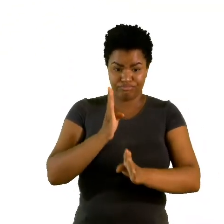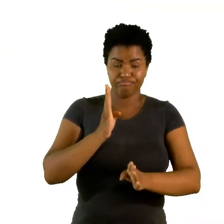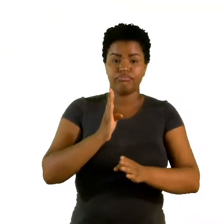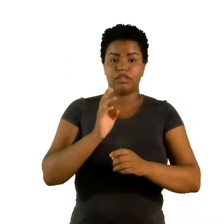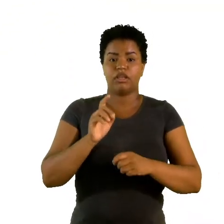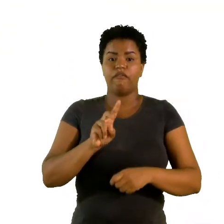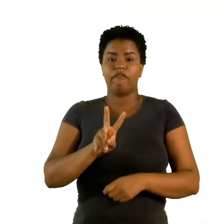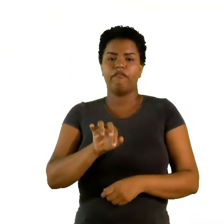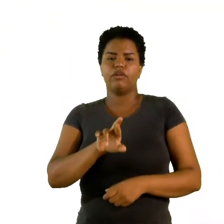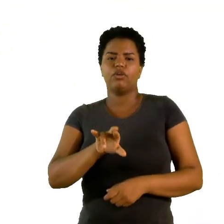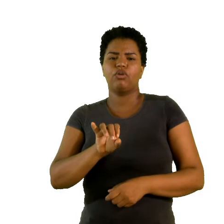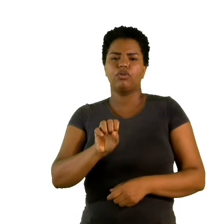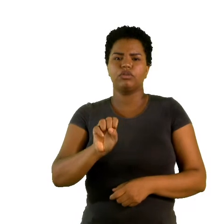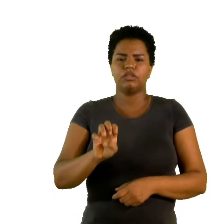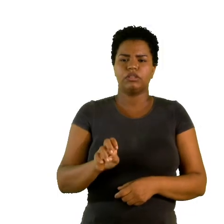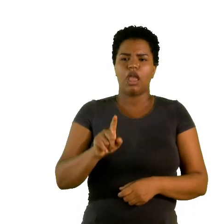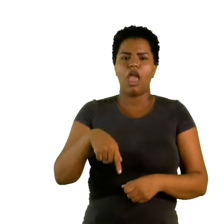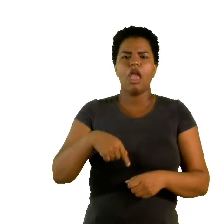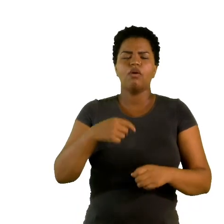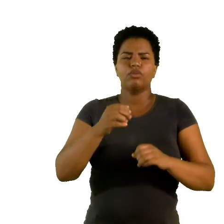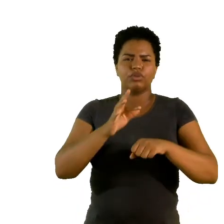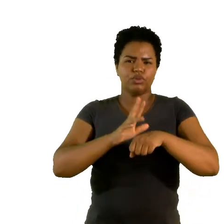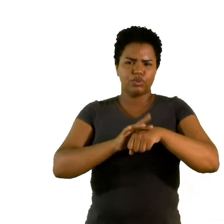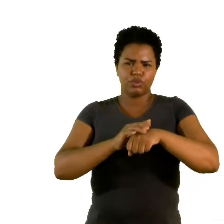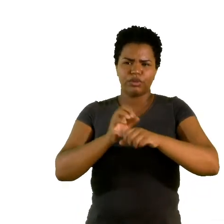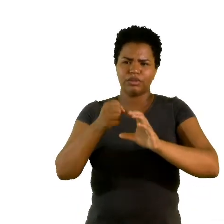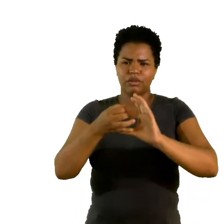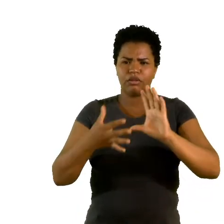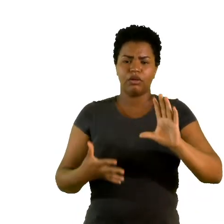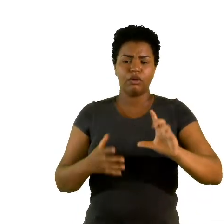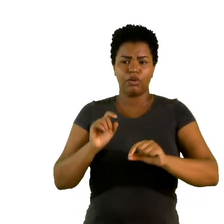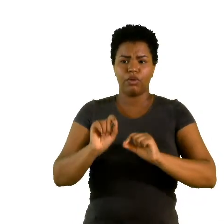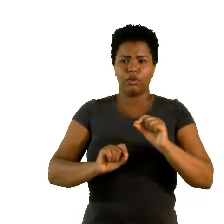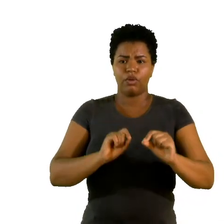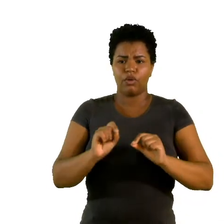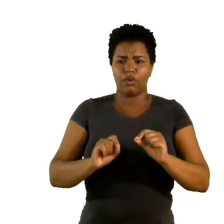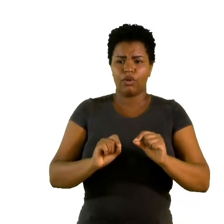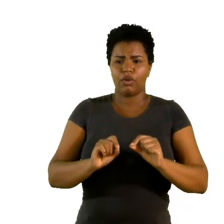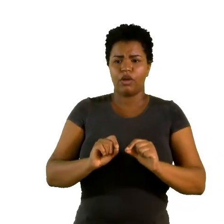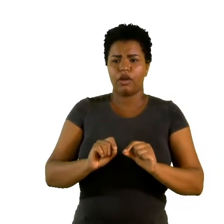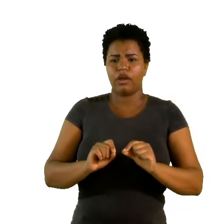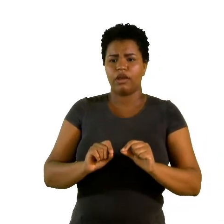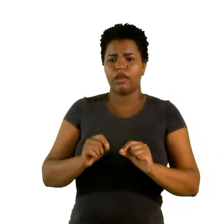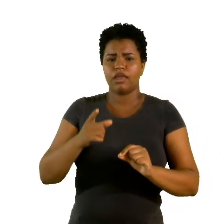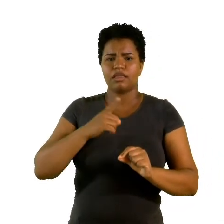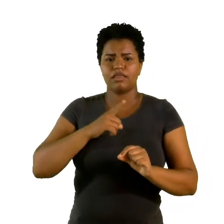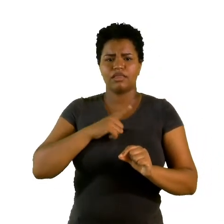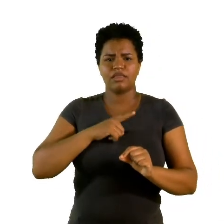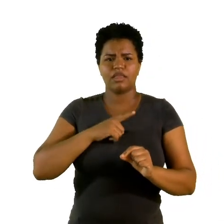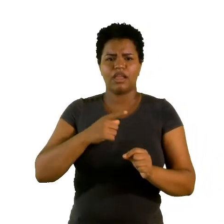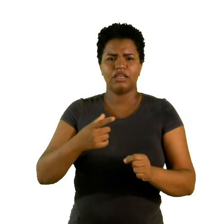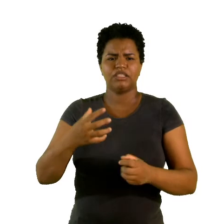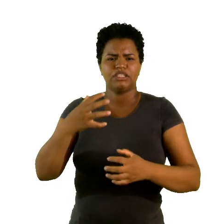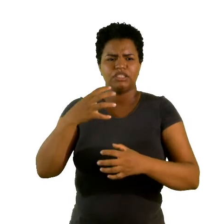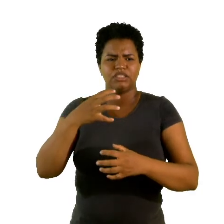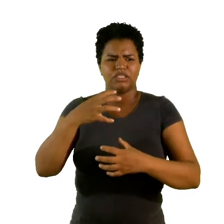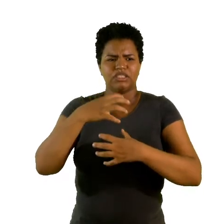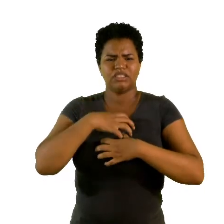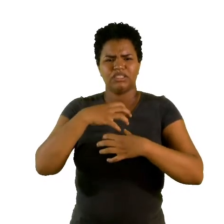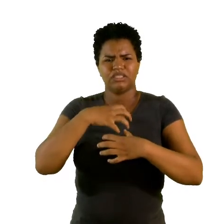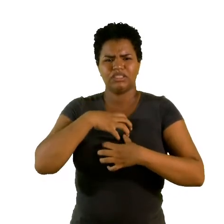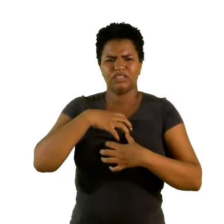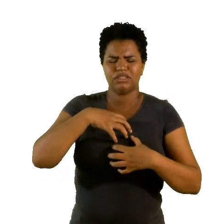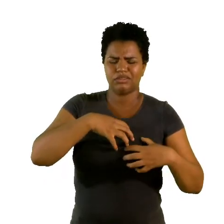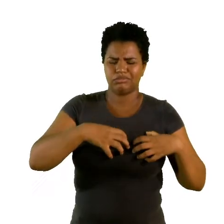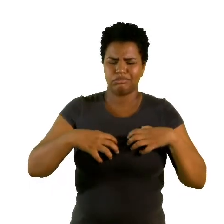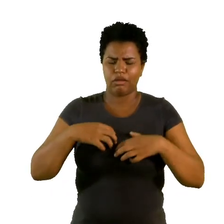uma doença que se caracteriza por desencadear sintomas iguais, parecidos,